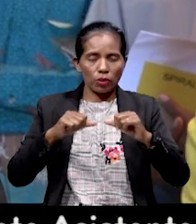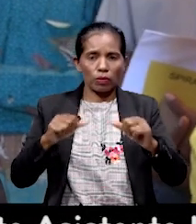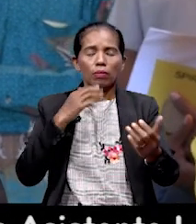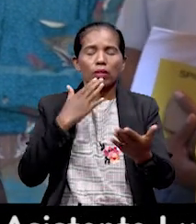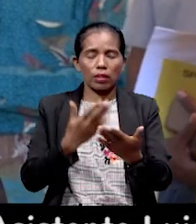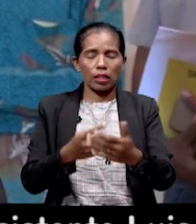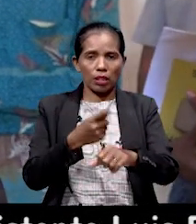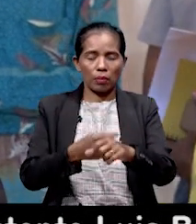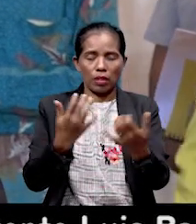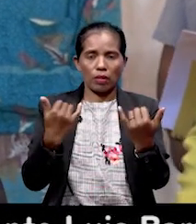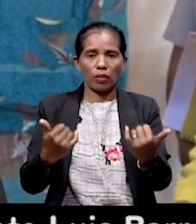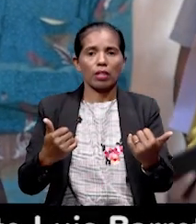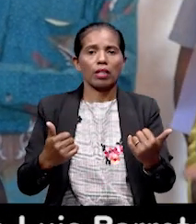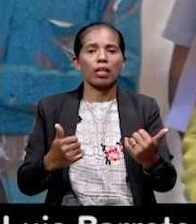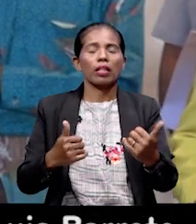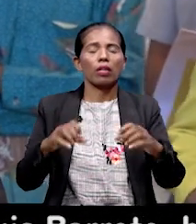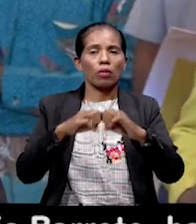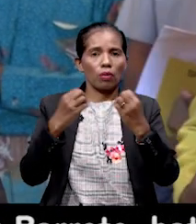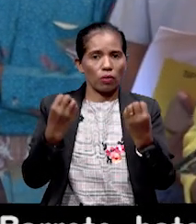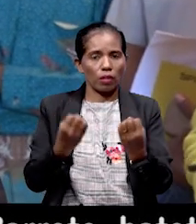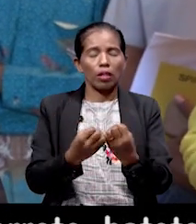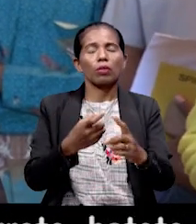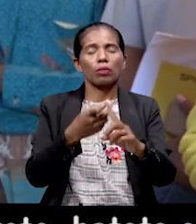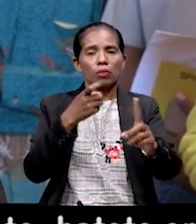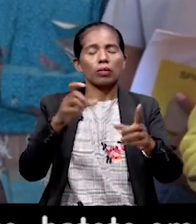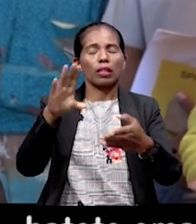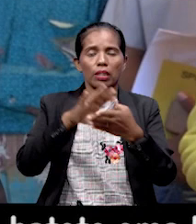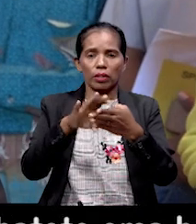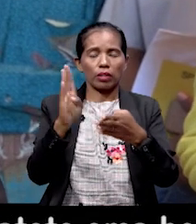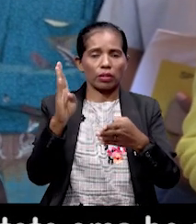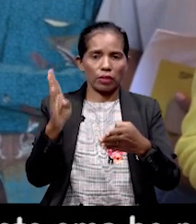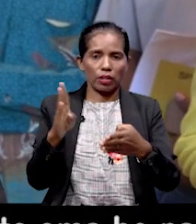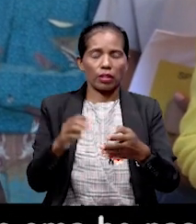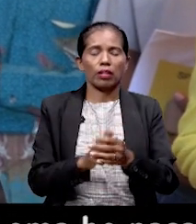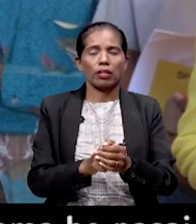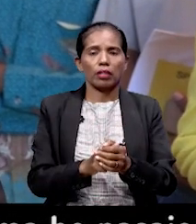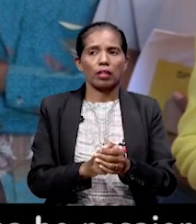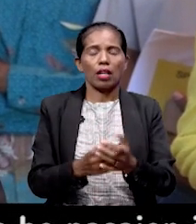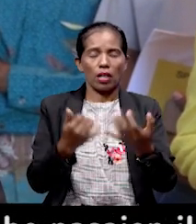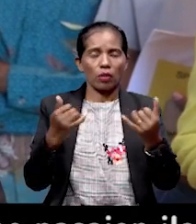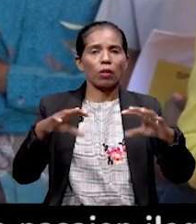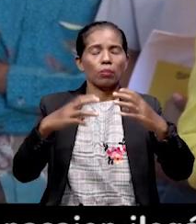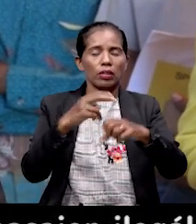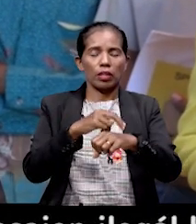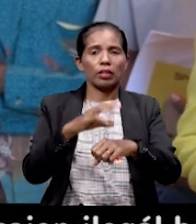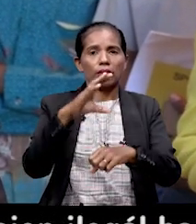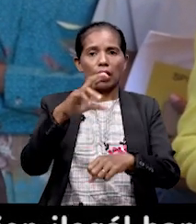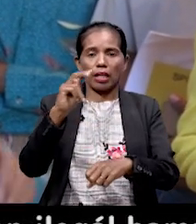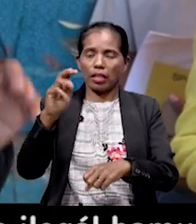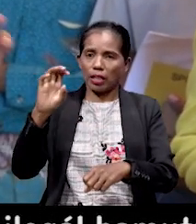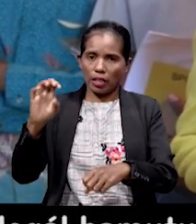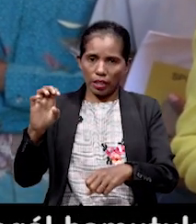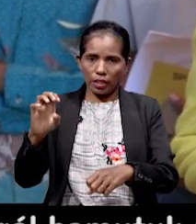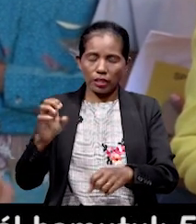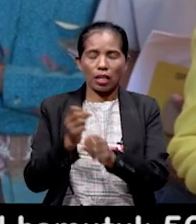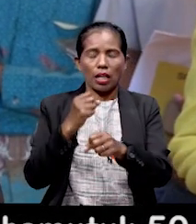administração eleitoral. Tanto se Secretariado Técnico da Comissão Eleitoral como Comissão Nacional das Eleições, CNE,